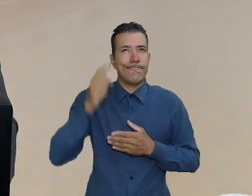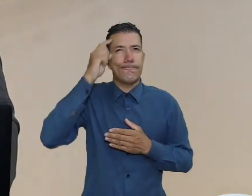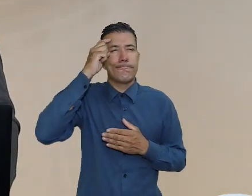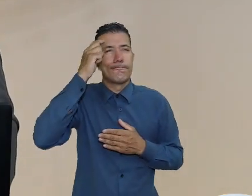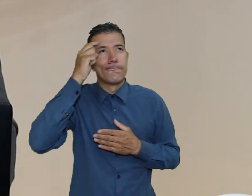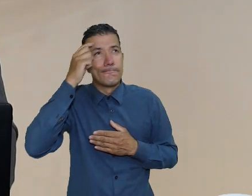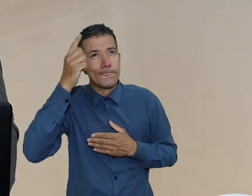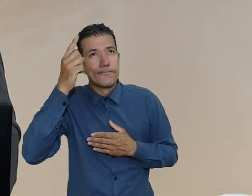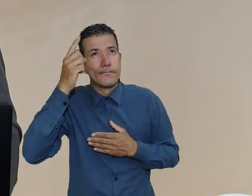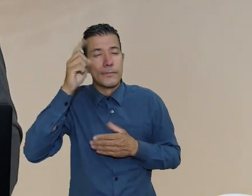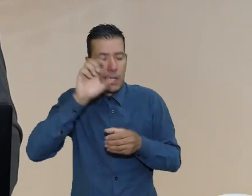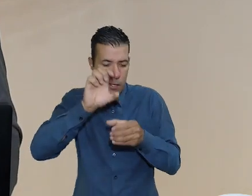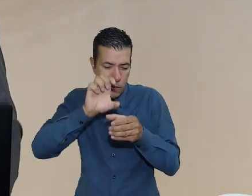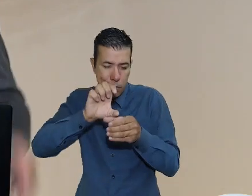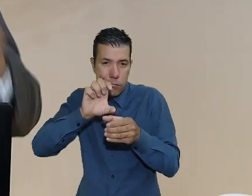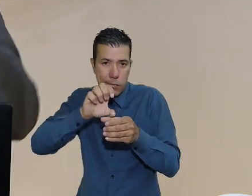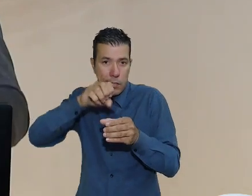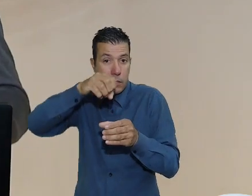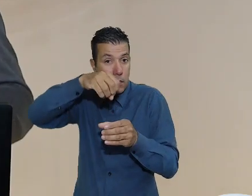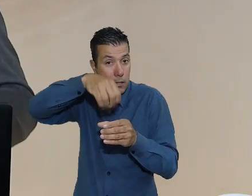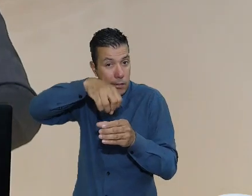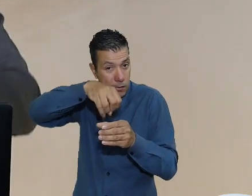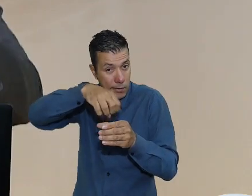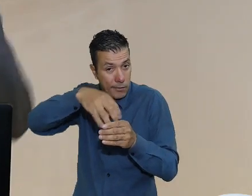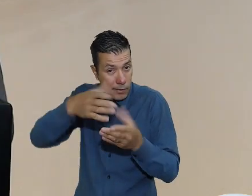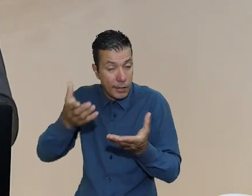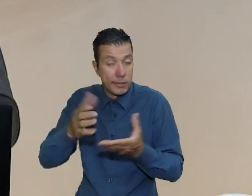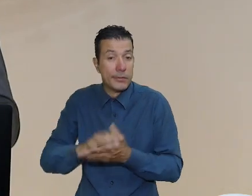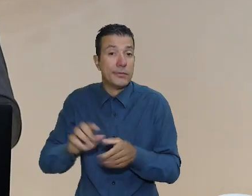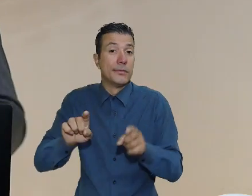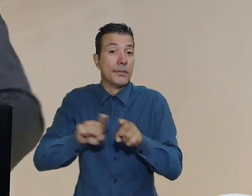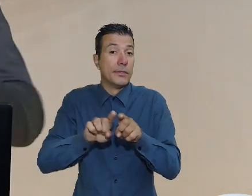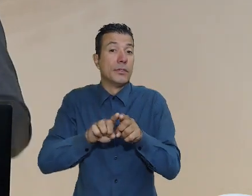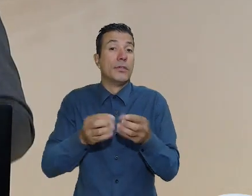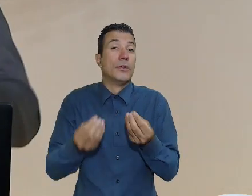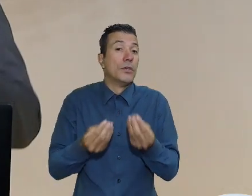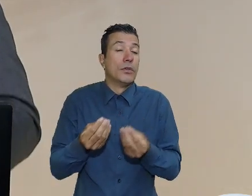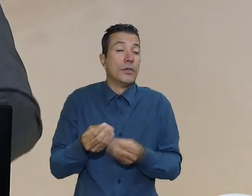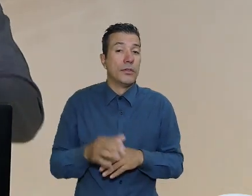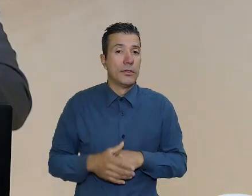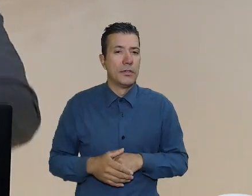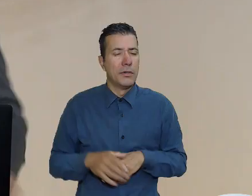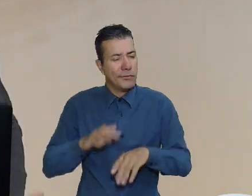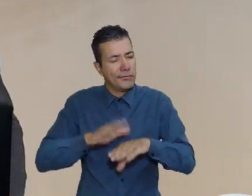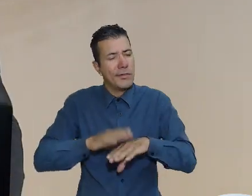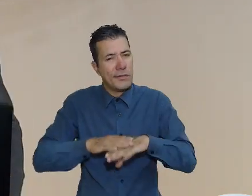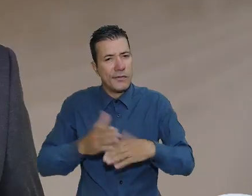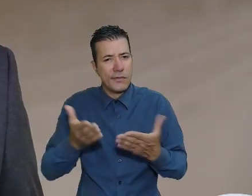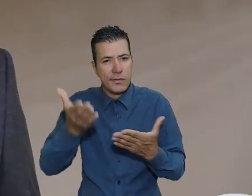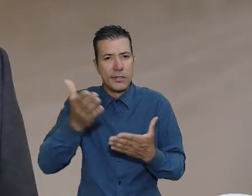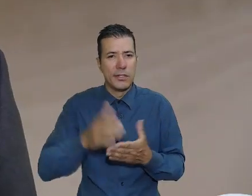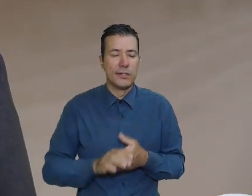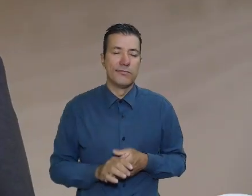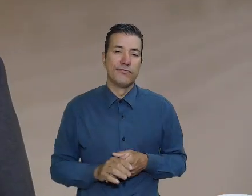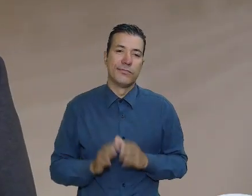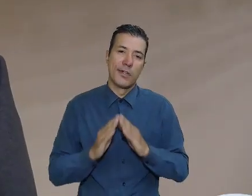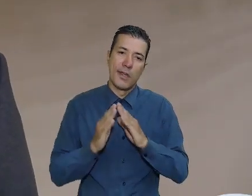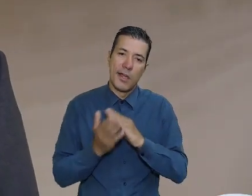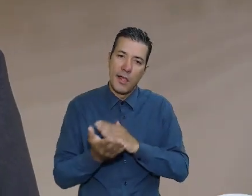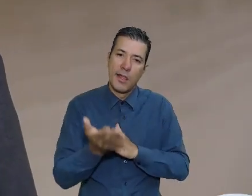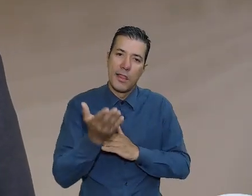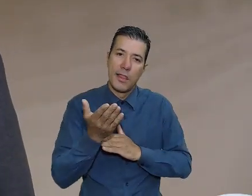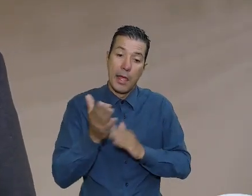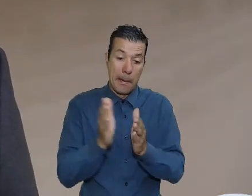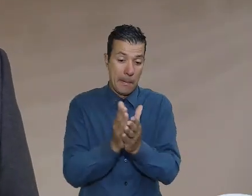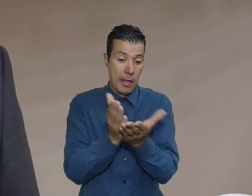sua entrega dos seus dízimos, das suas ofertas, conforme você tem planejado. A Bíblia nos orienta,